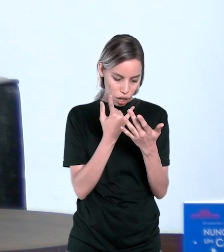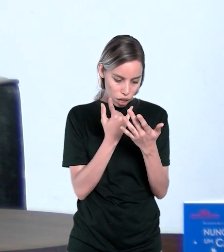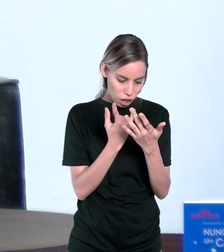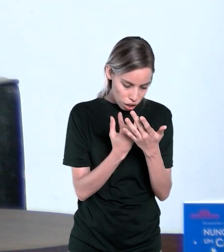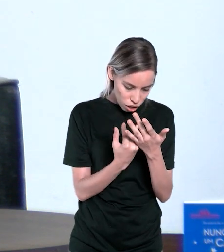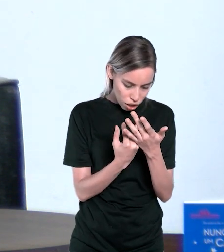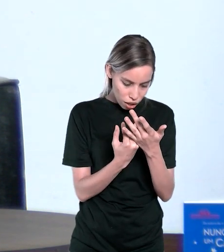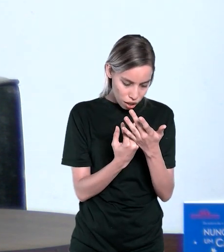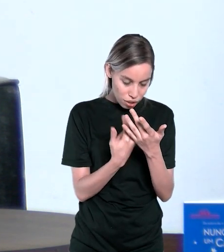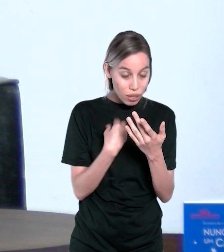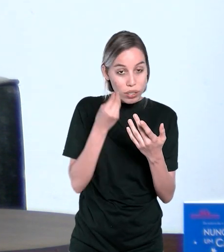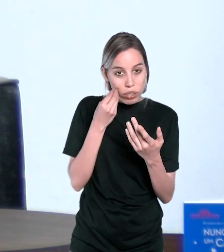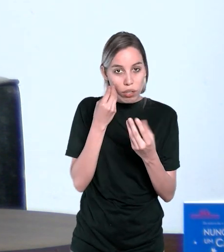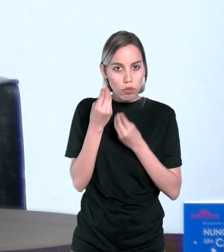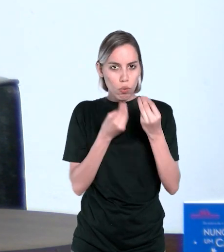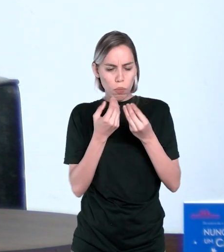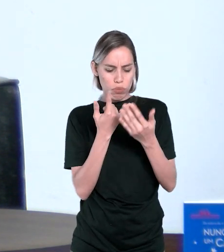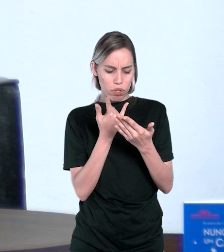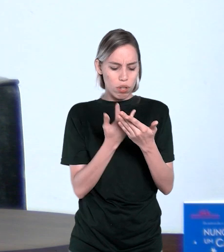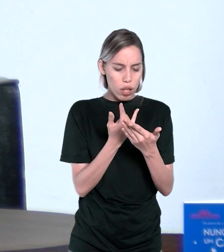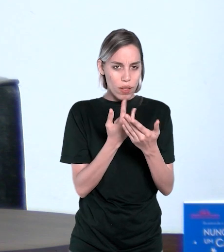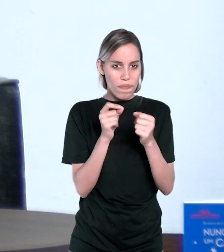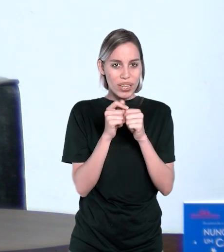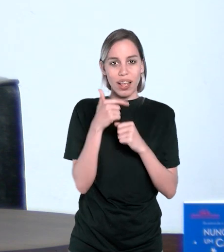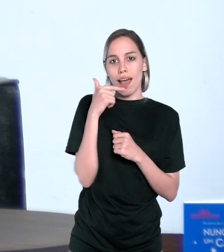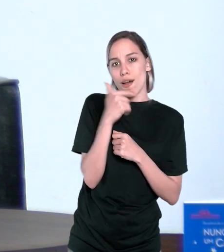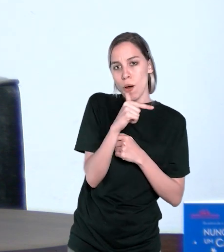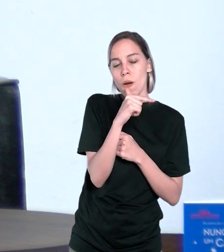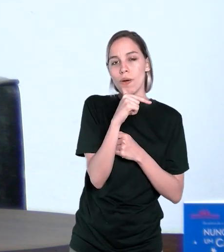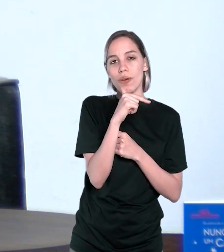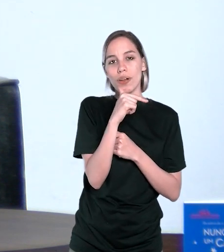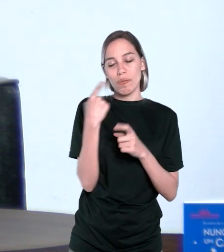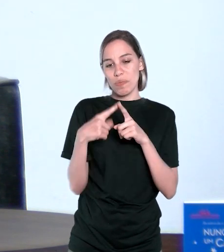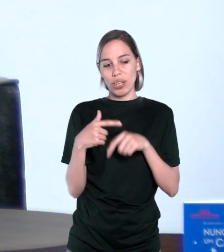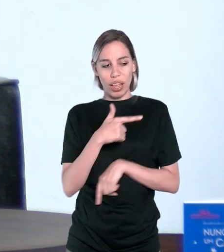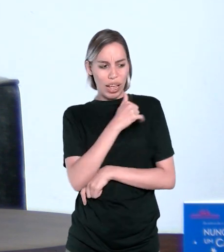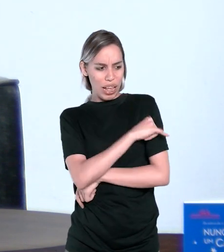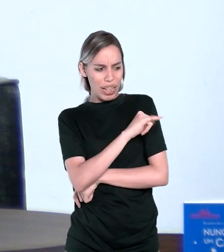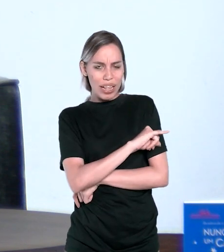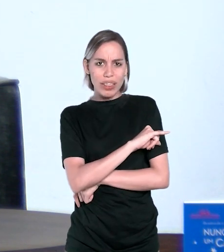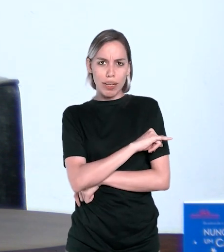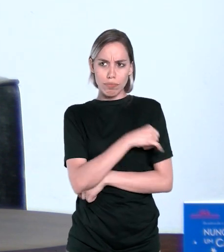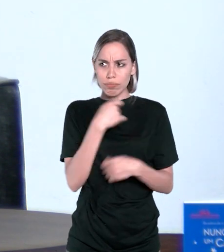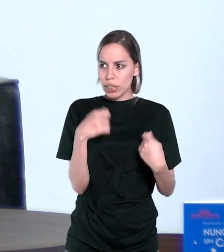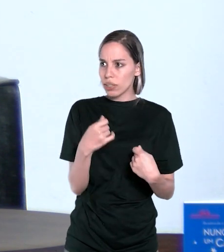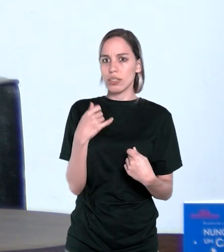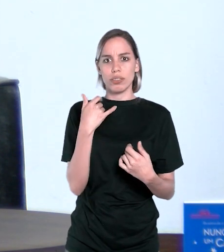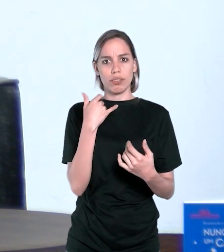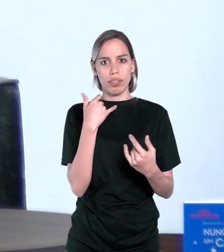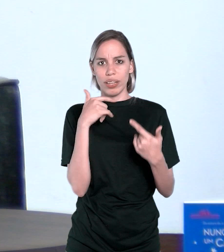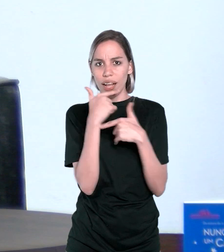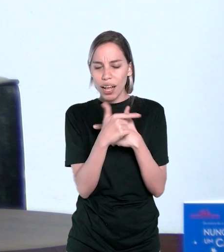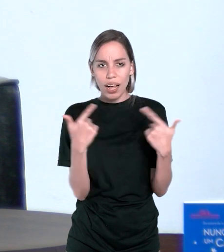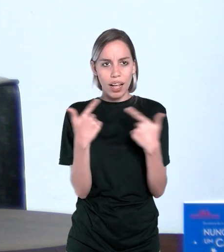humor. Porque o humor é uma coisa muito carioca também, assim. Eu acho que a cidade é tão assim intensa que muitos humoristas,